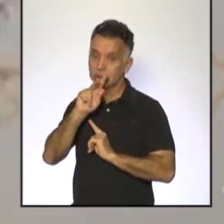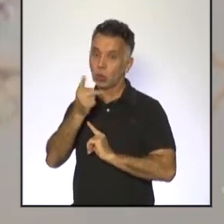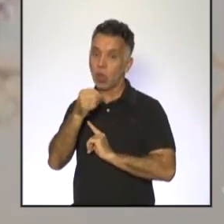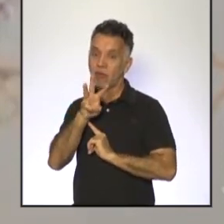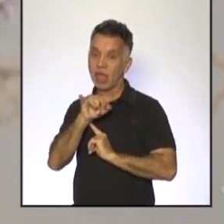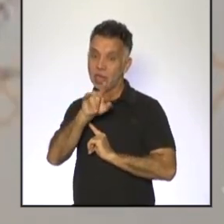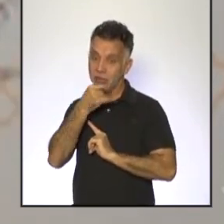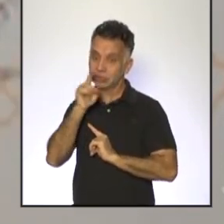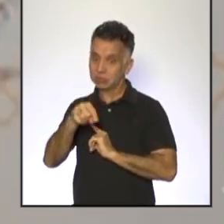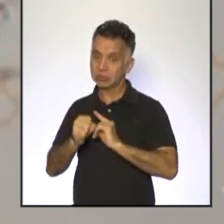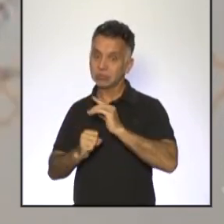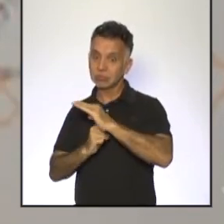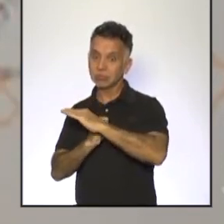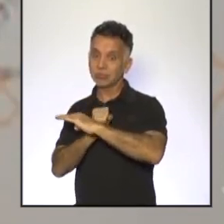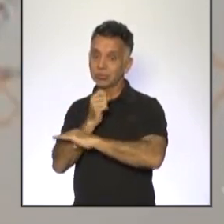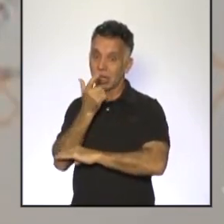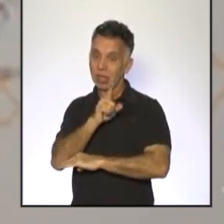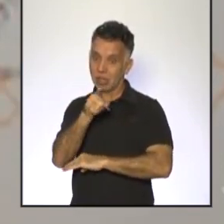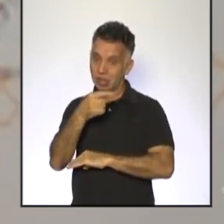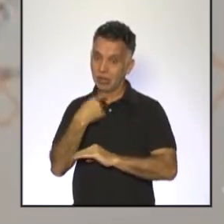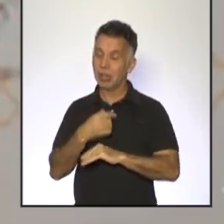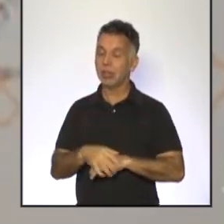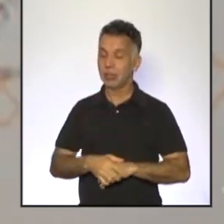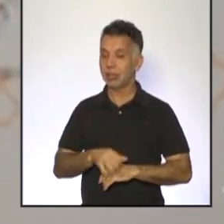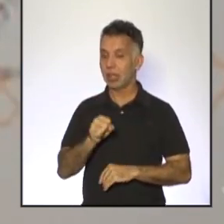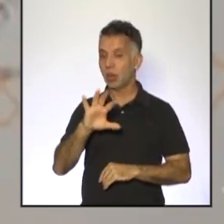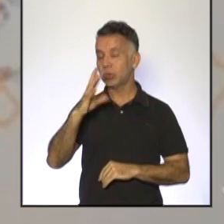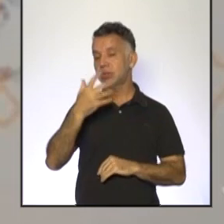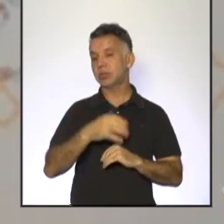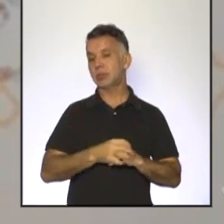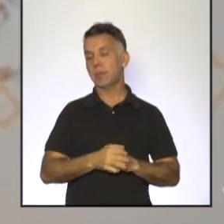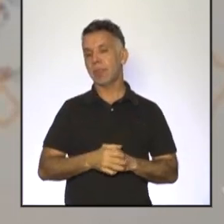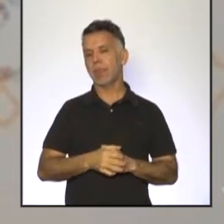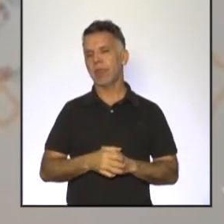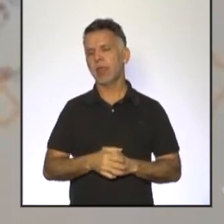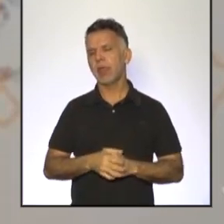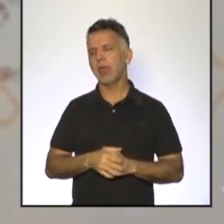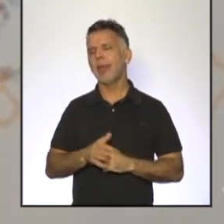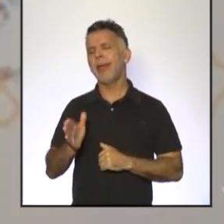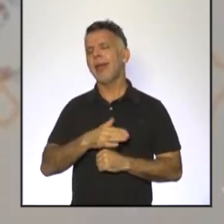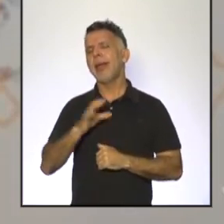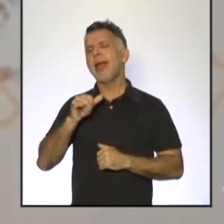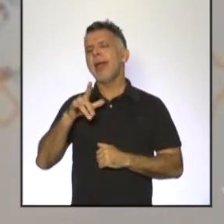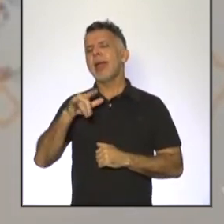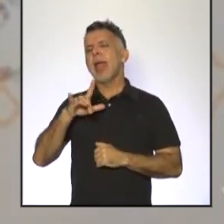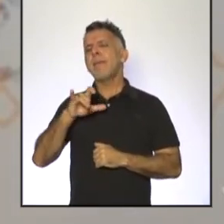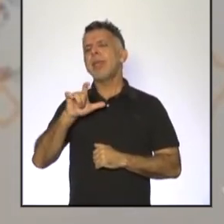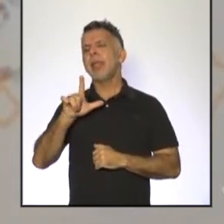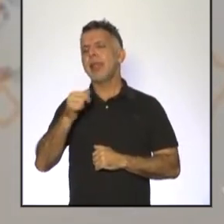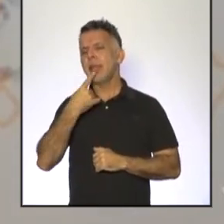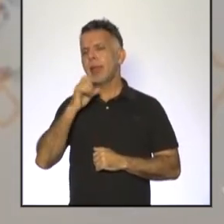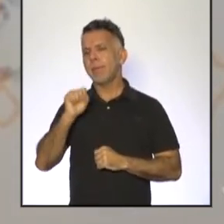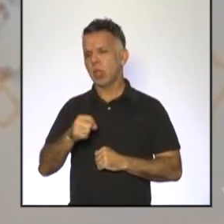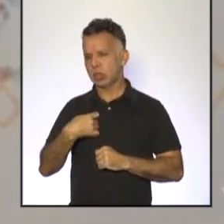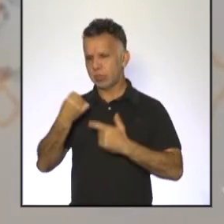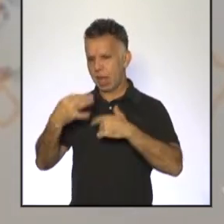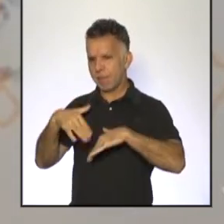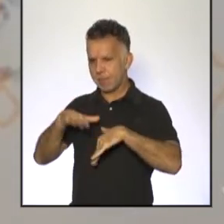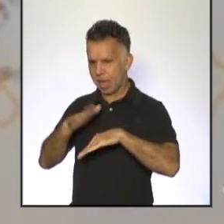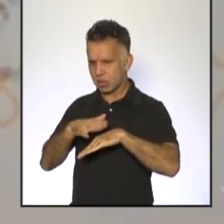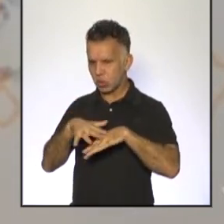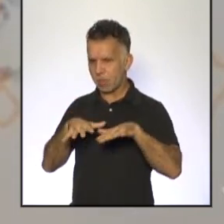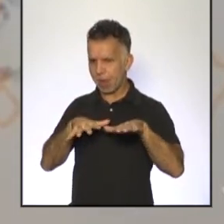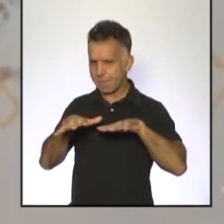sim, respondido aos surifrancos. Camille, poderia explicar mais sobre as placas tectônicas? Na aula passada eu expliquei tudo